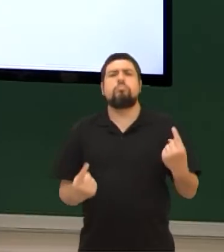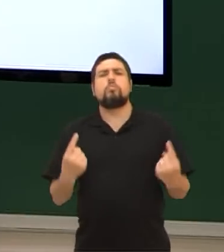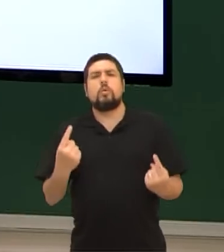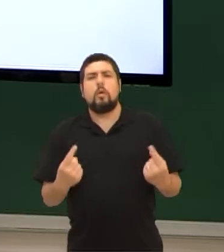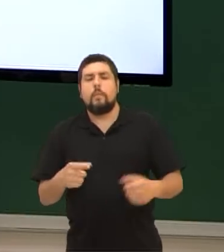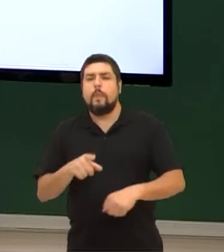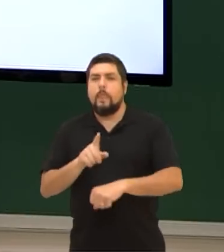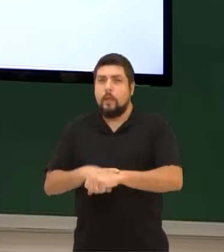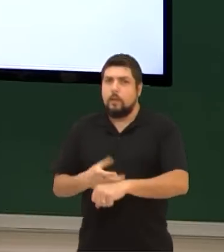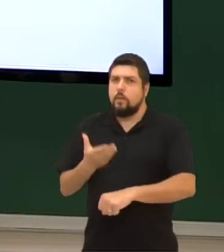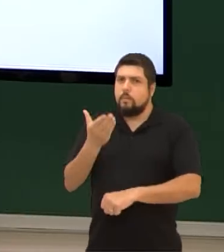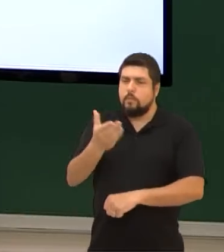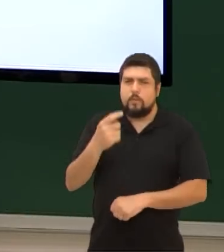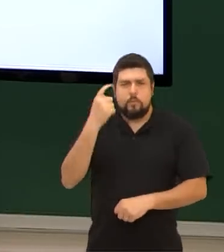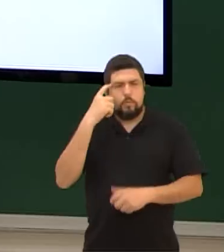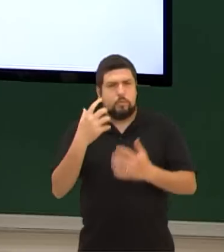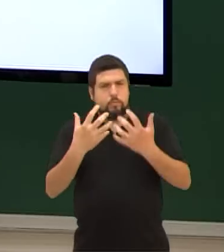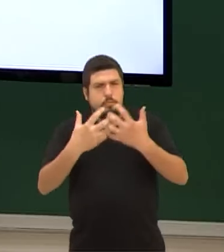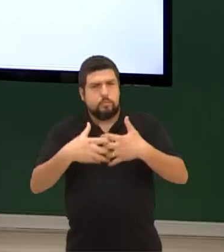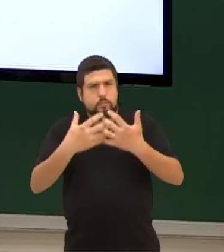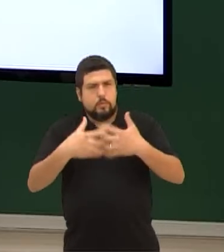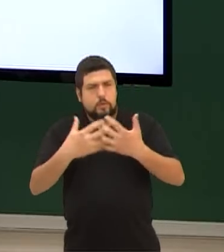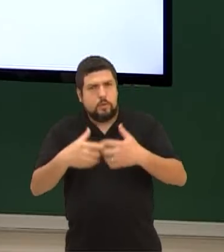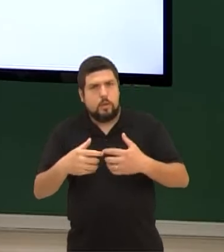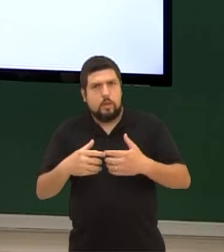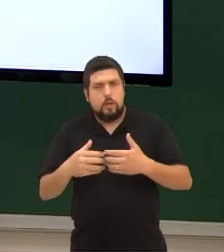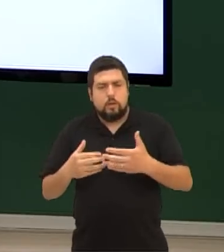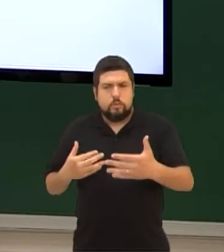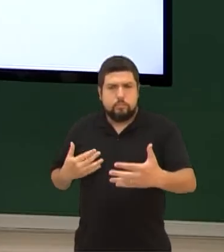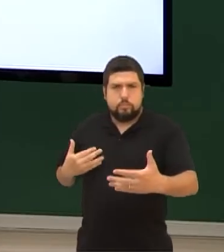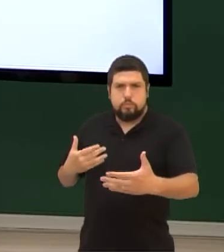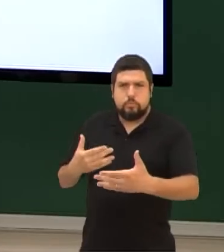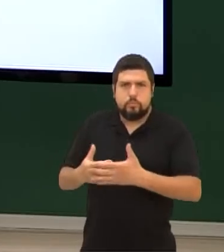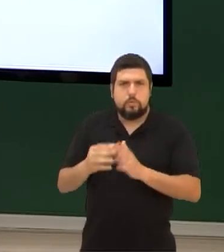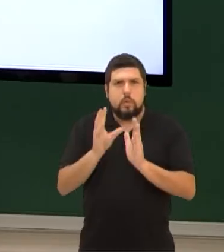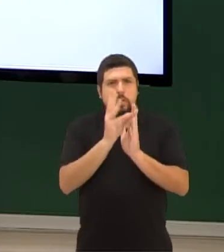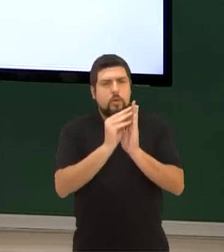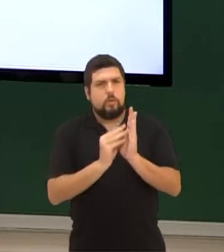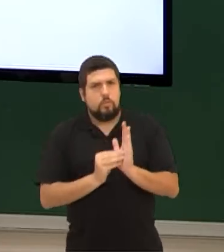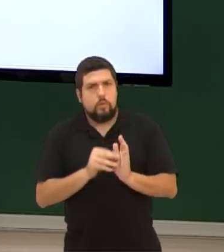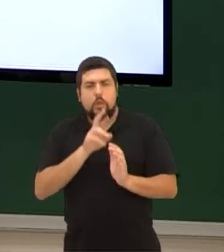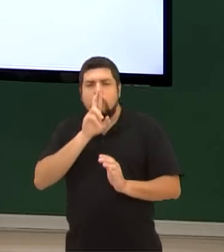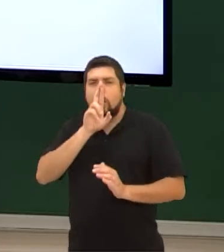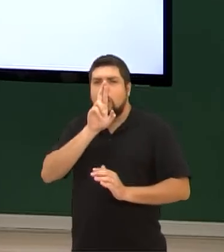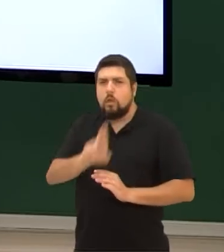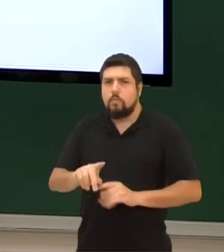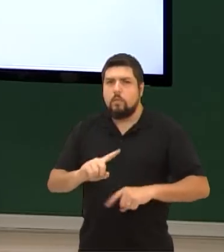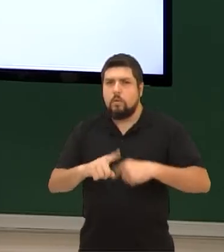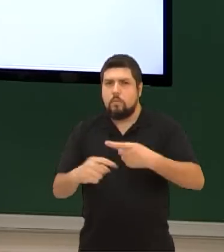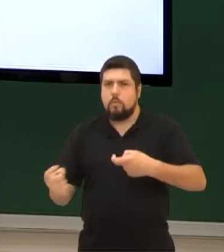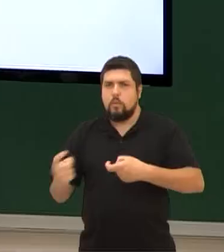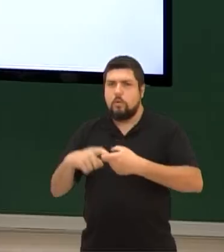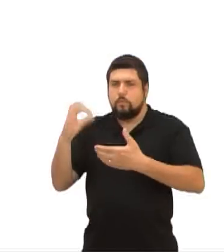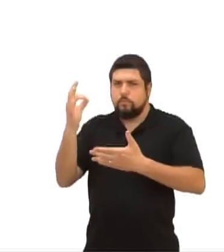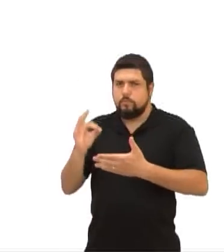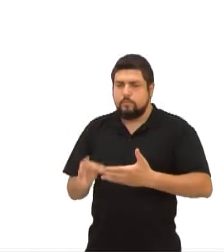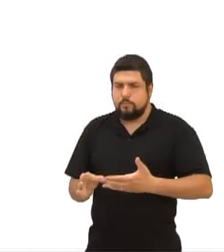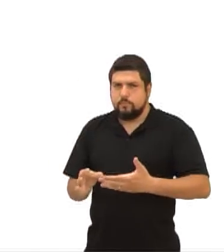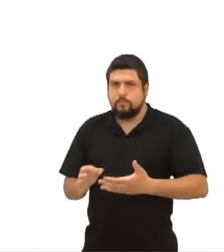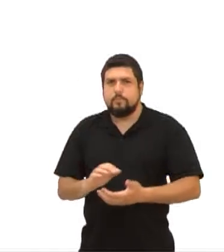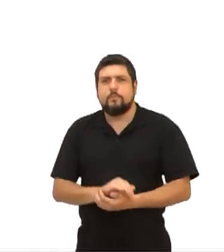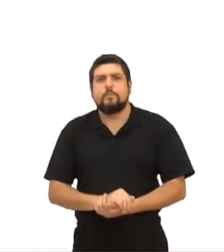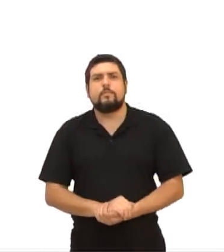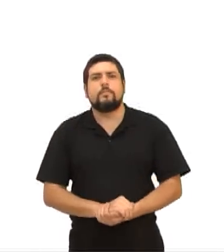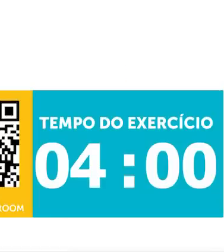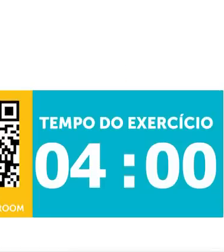Vou deixar um tempo para vocês aqui na tela, vamos retomar esse conteúdo, respondam o exercício e logo mais eu volto com a resposta. Vamos